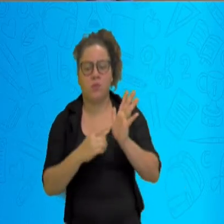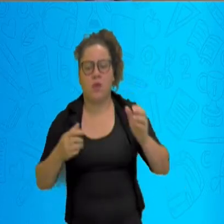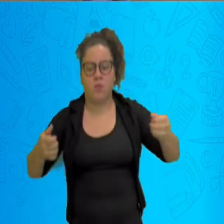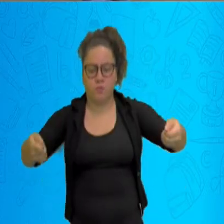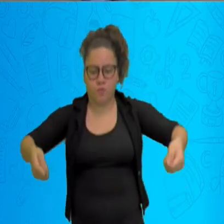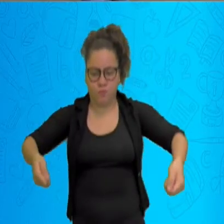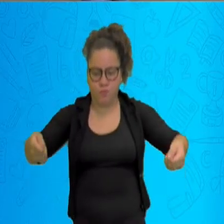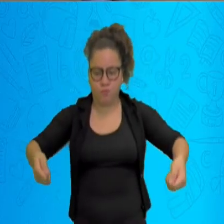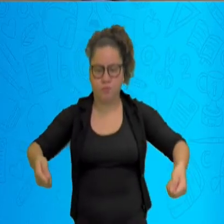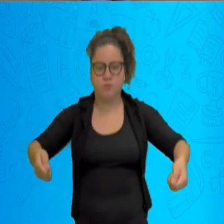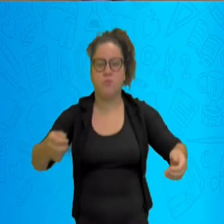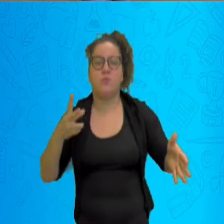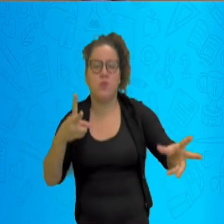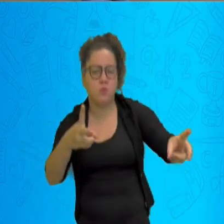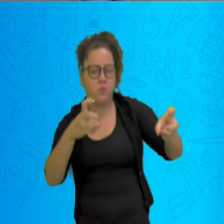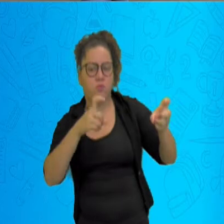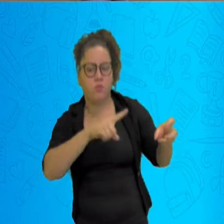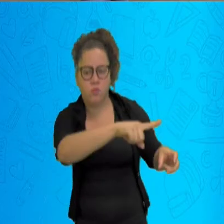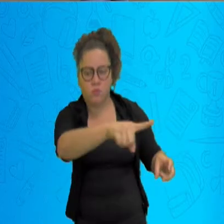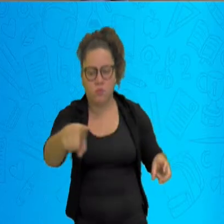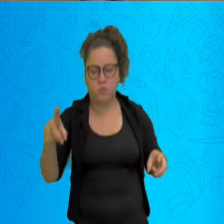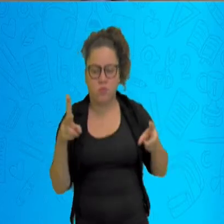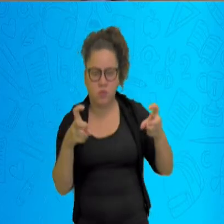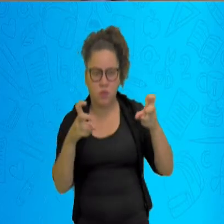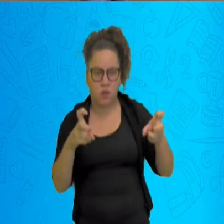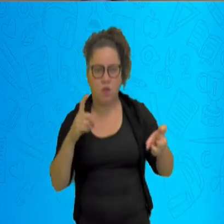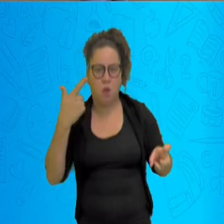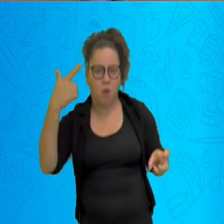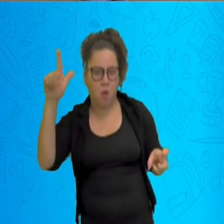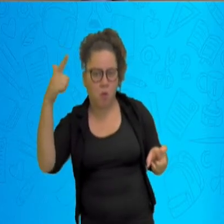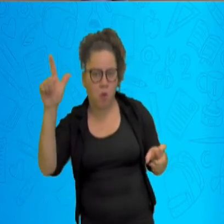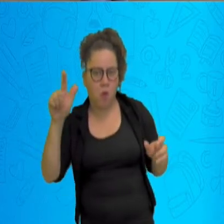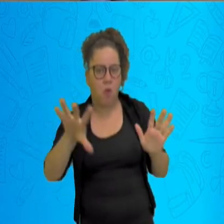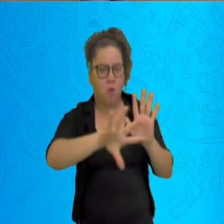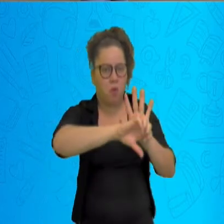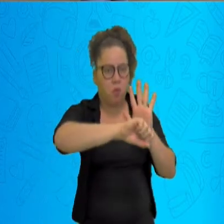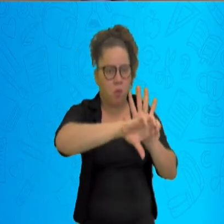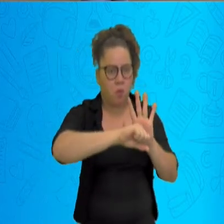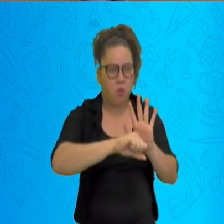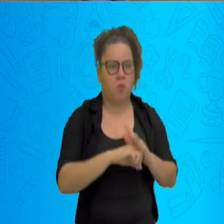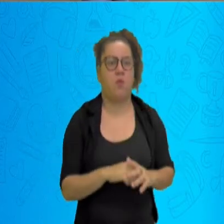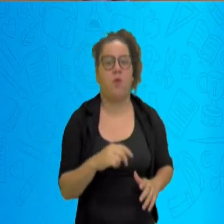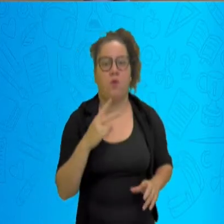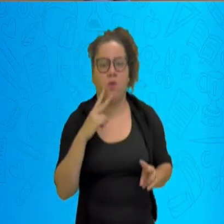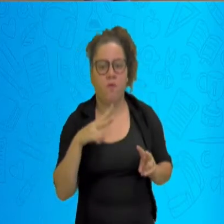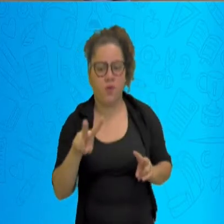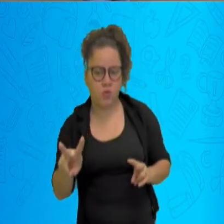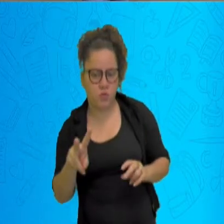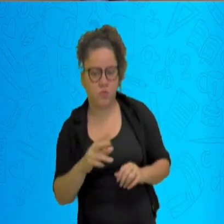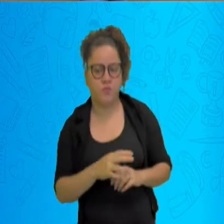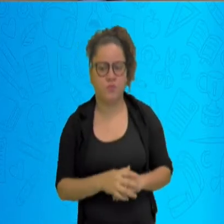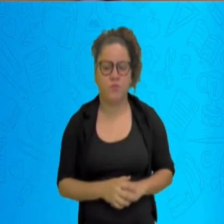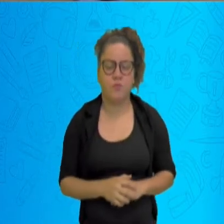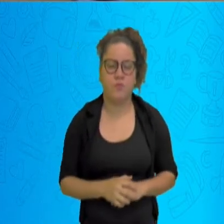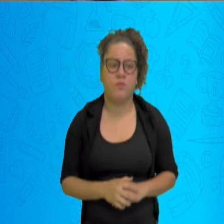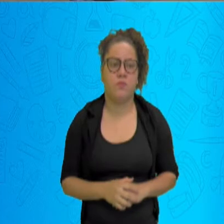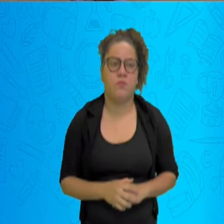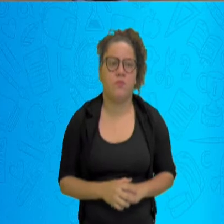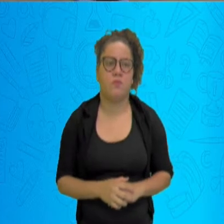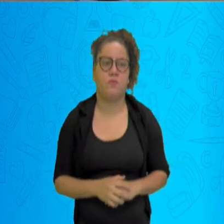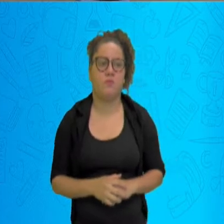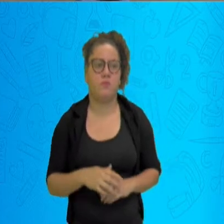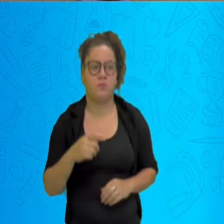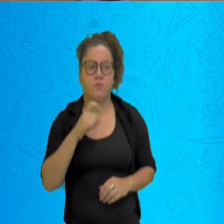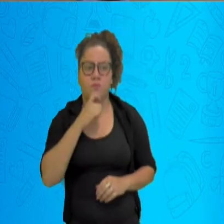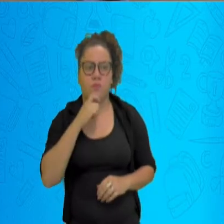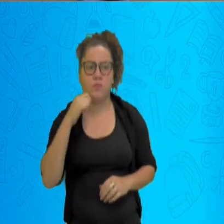que você pudesse observar. Eu tenho uma outra imagem do estado sólido. Essa imagem, ela